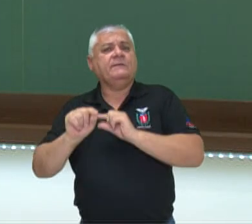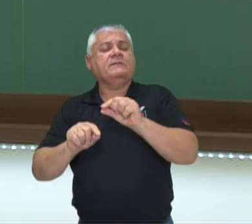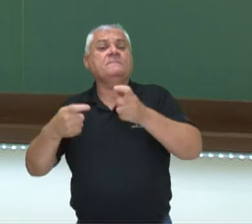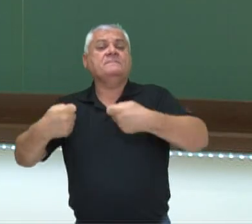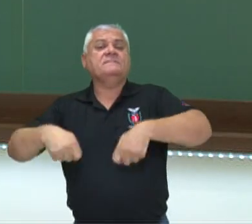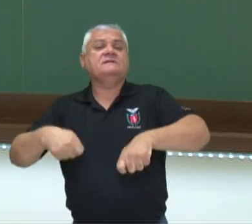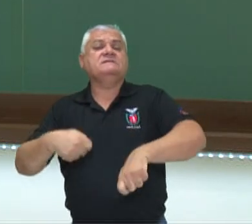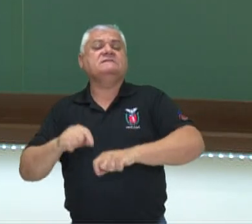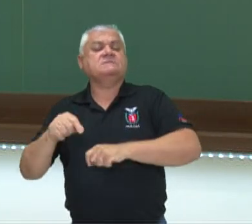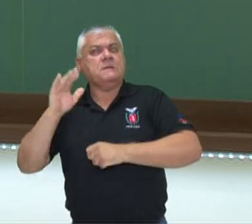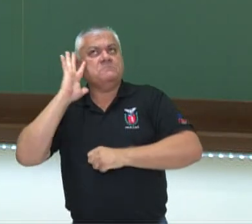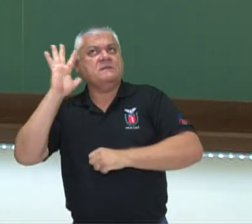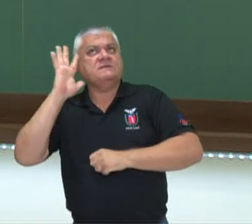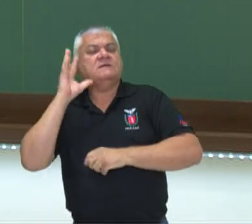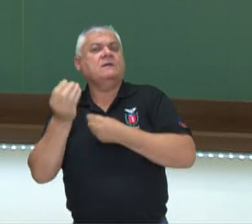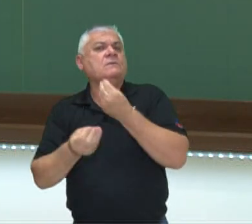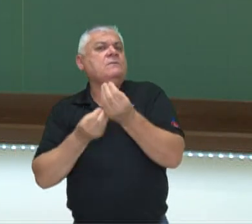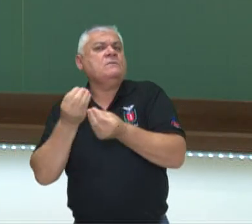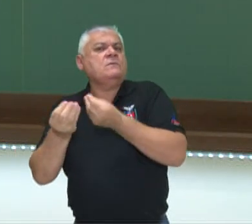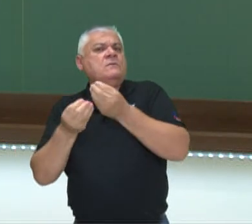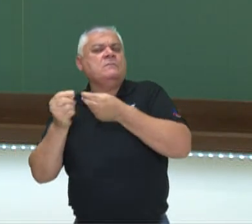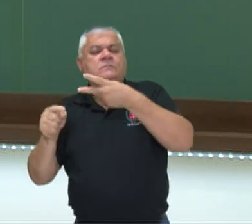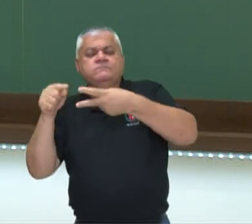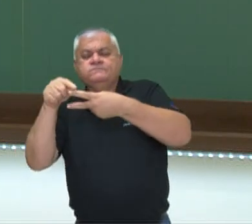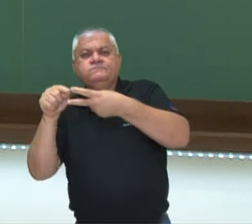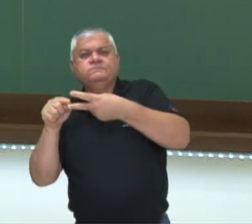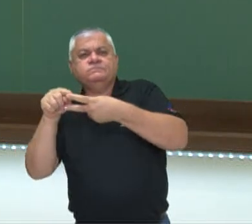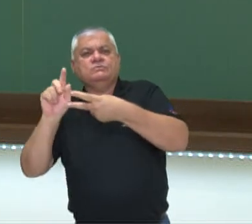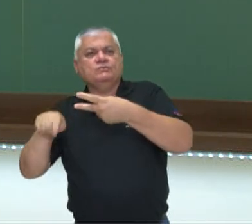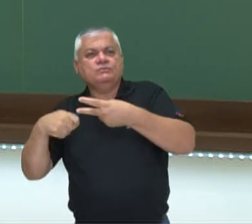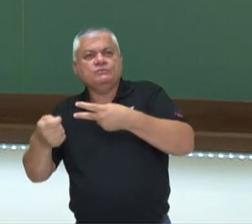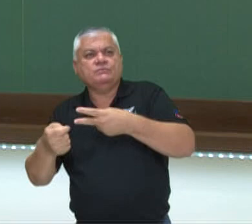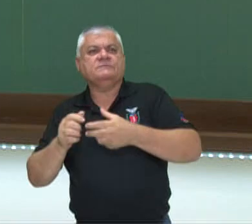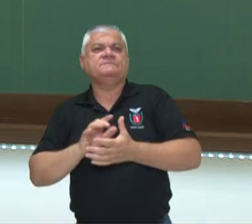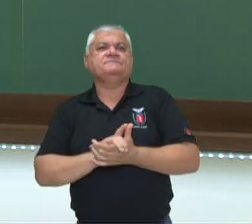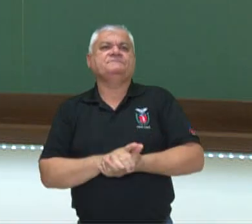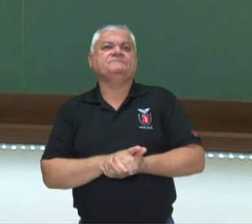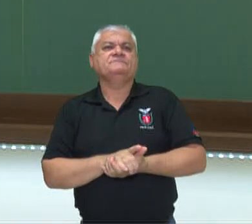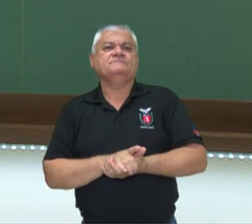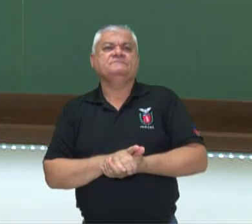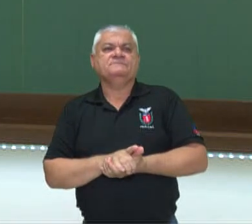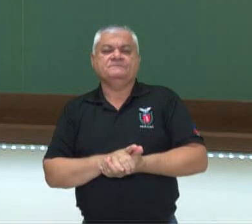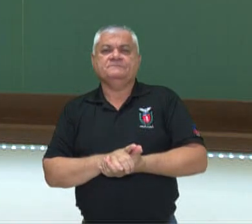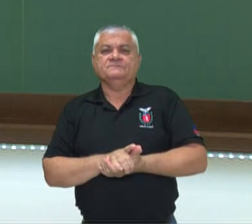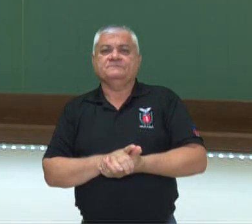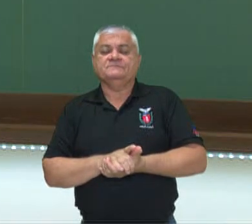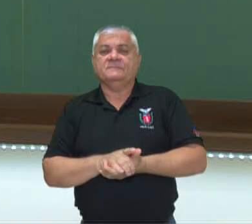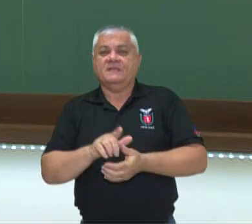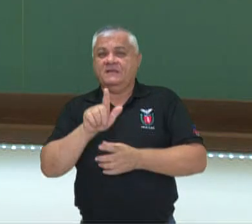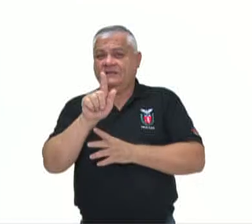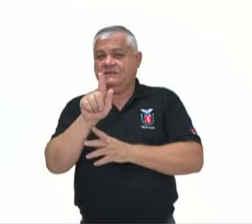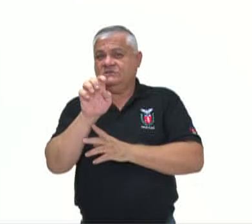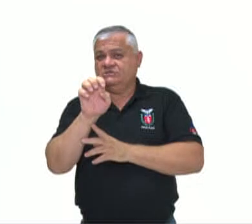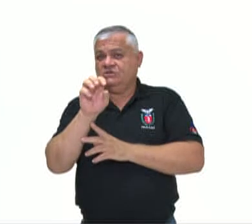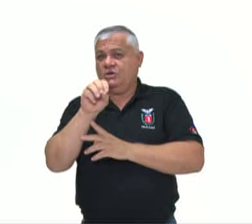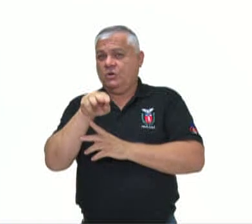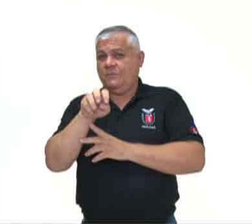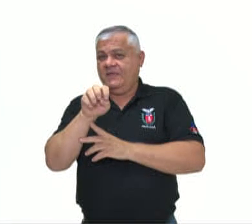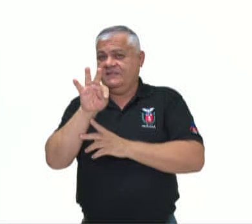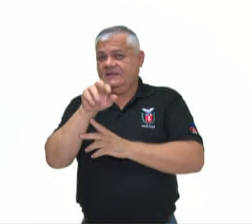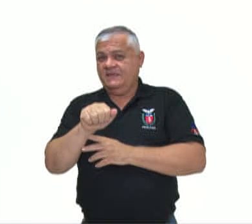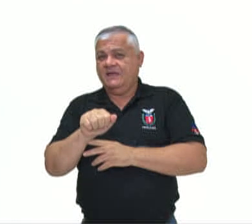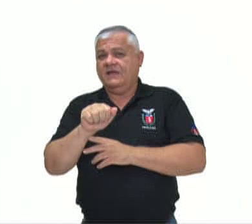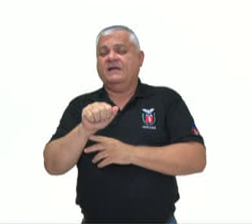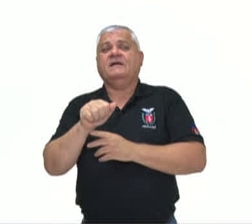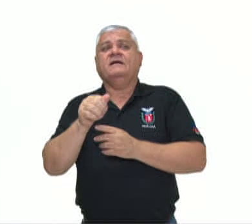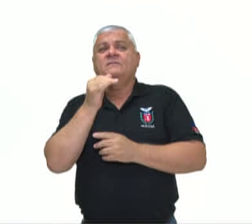a necessidade de pensar, então, de repensar a ciência. as geometrias não euclidianas. Foram